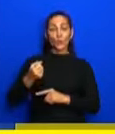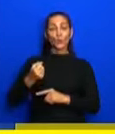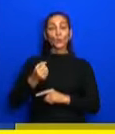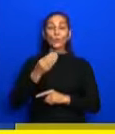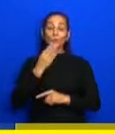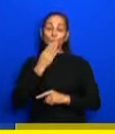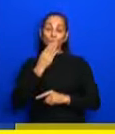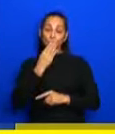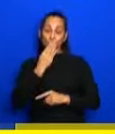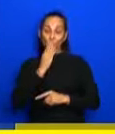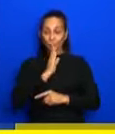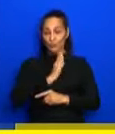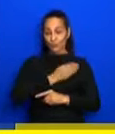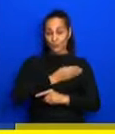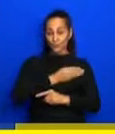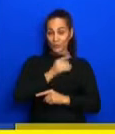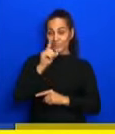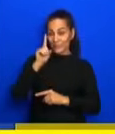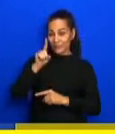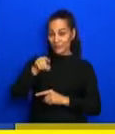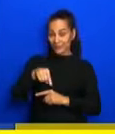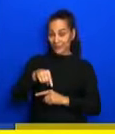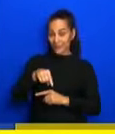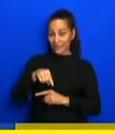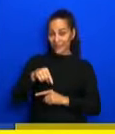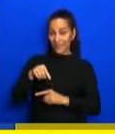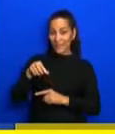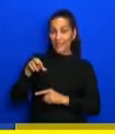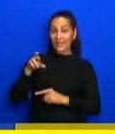72. E o time do coração é